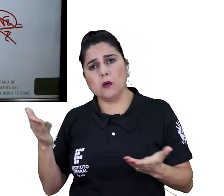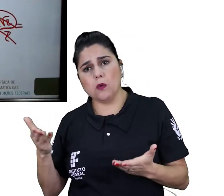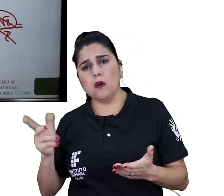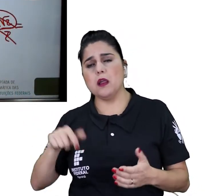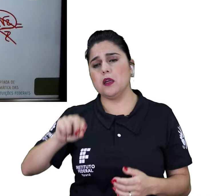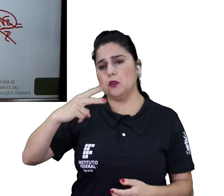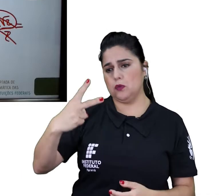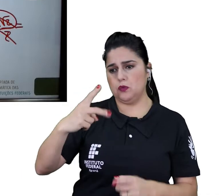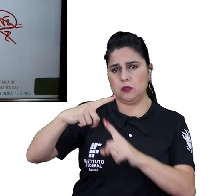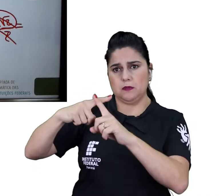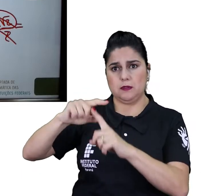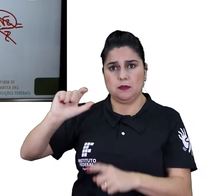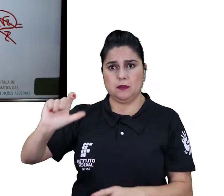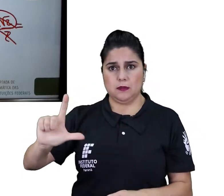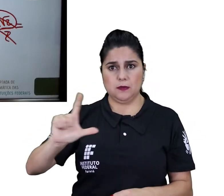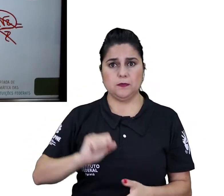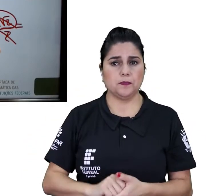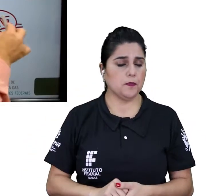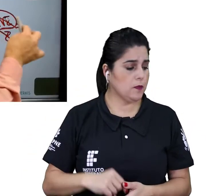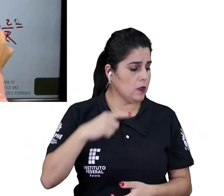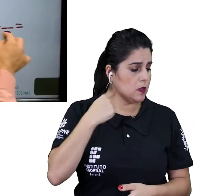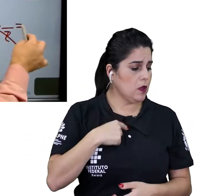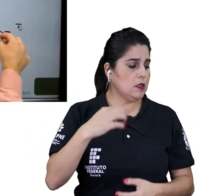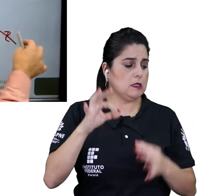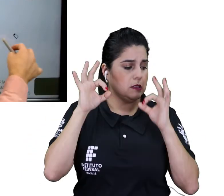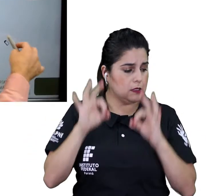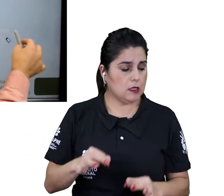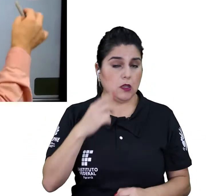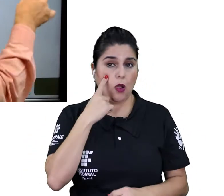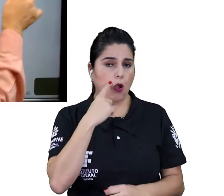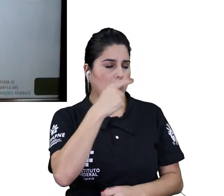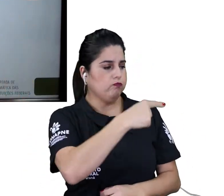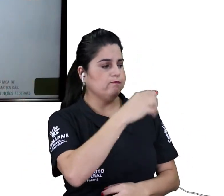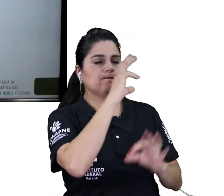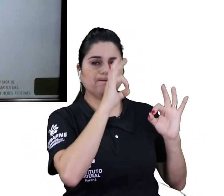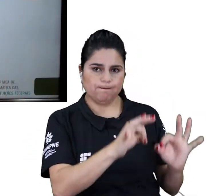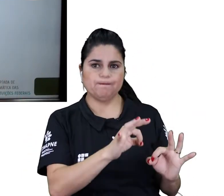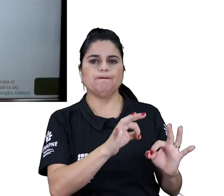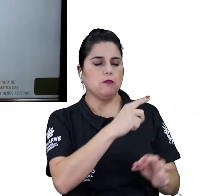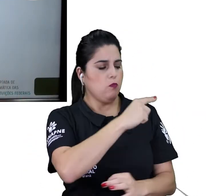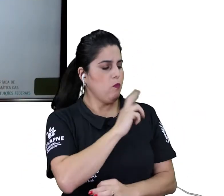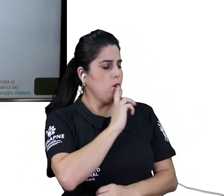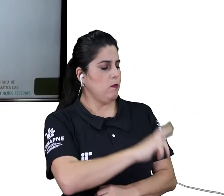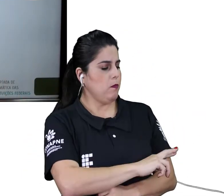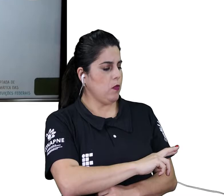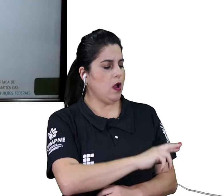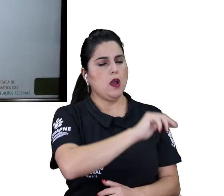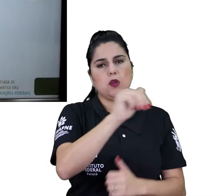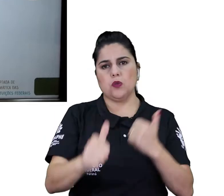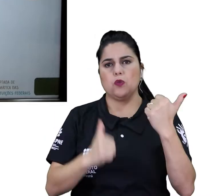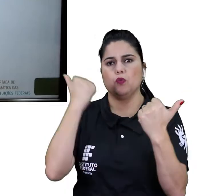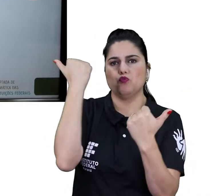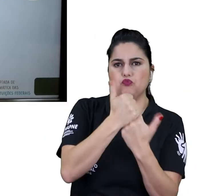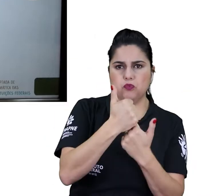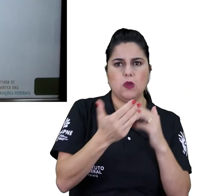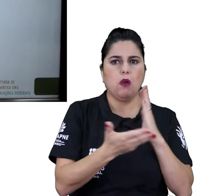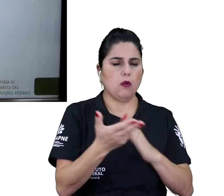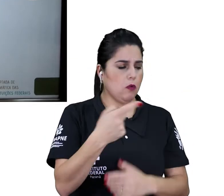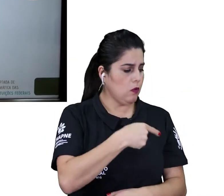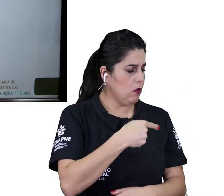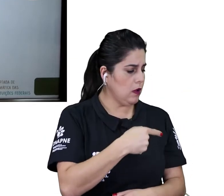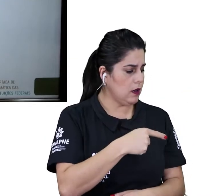2 vezes L. Então, certificado que raiz de 2 é de fato a razão, a gente substitui na